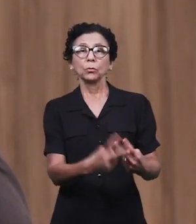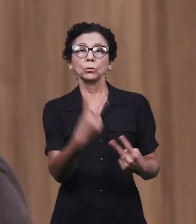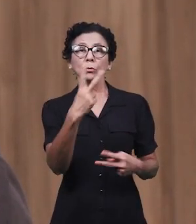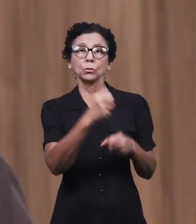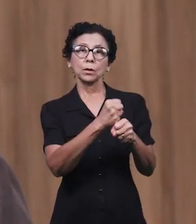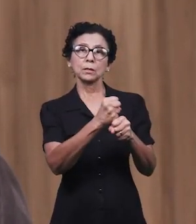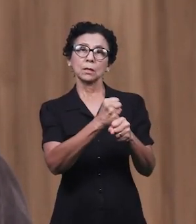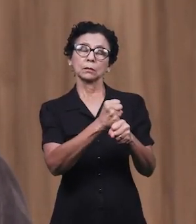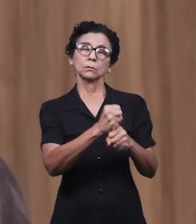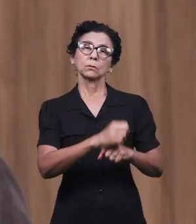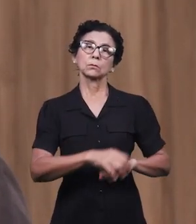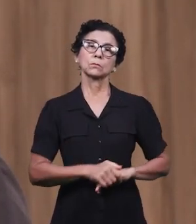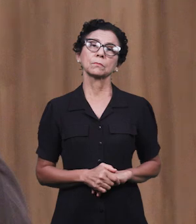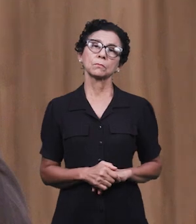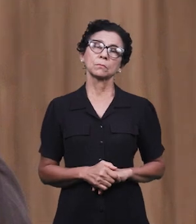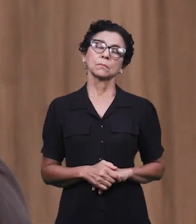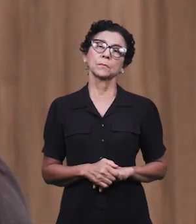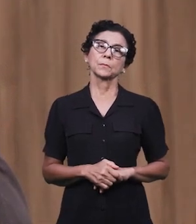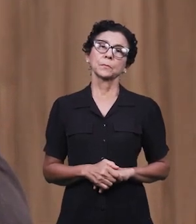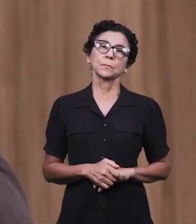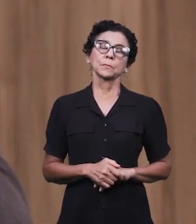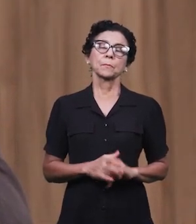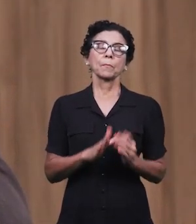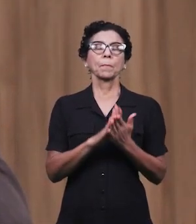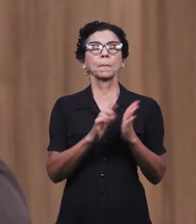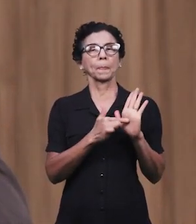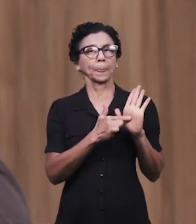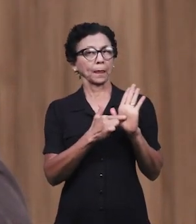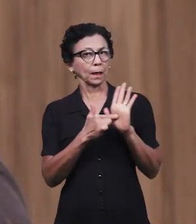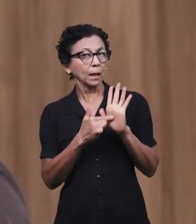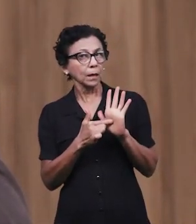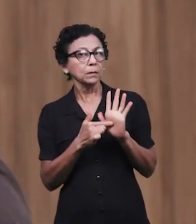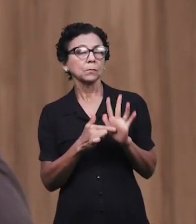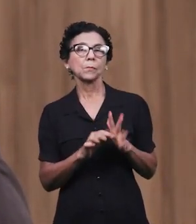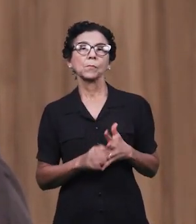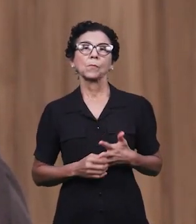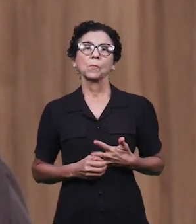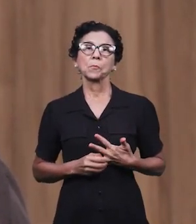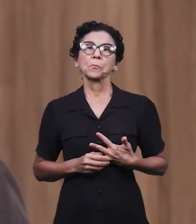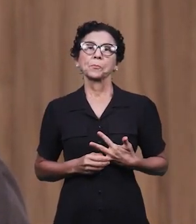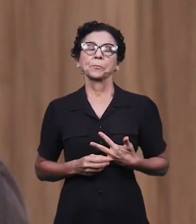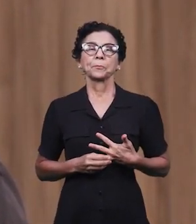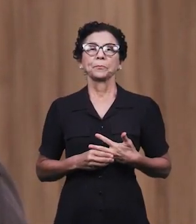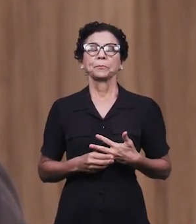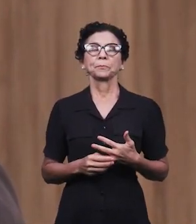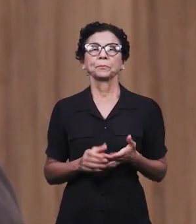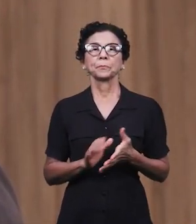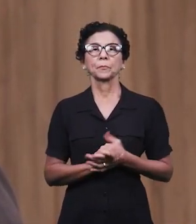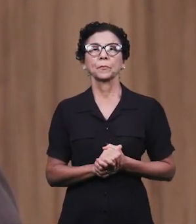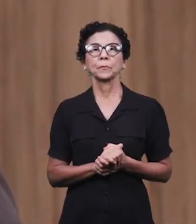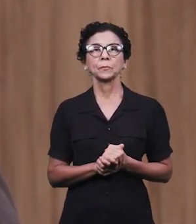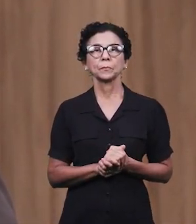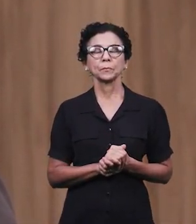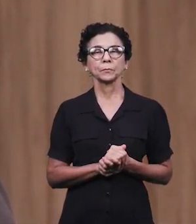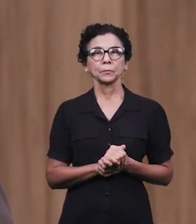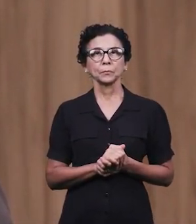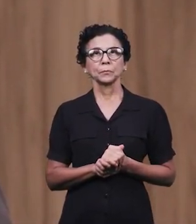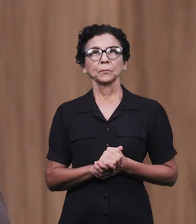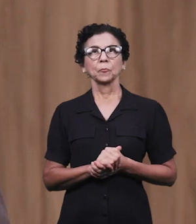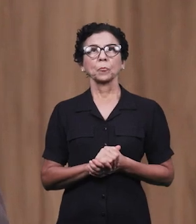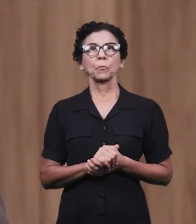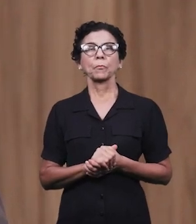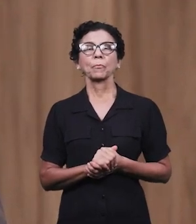que, então, Agripa e Berenice, eles chegam com muita pompa, Então, as